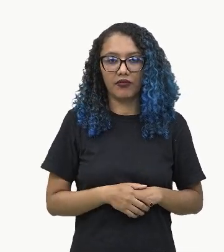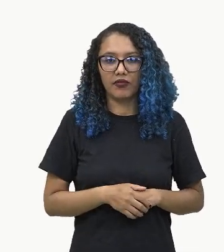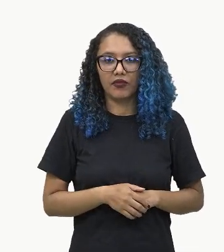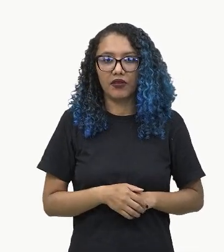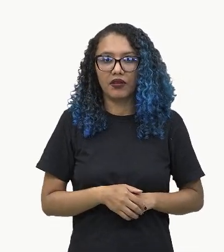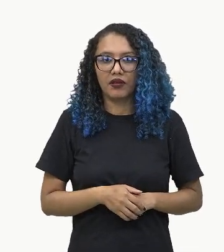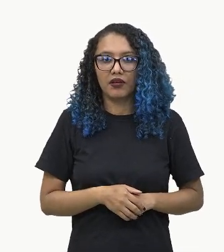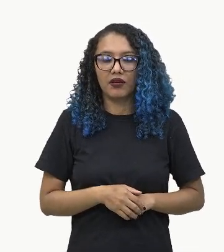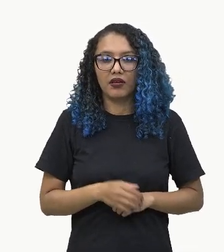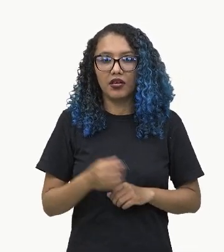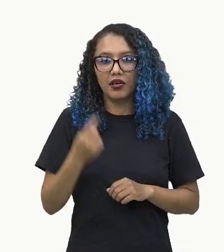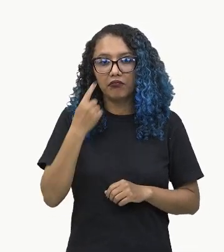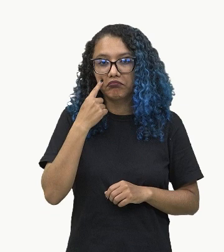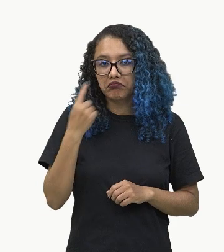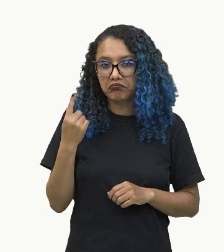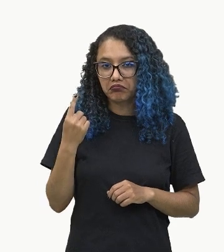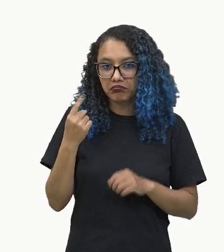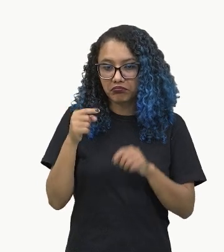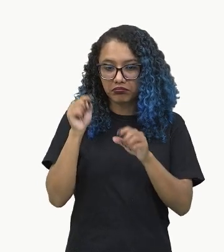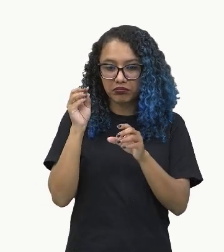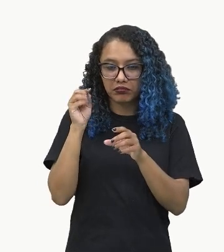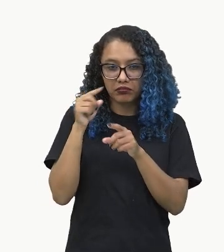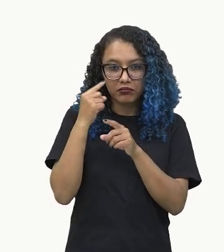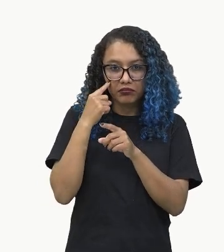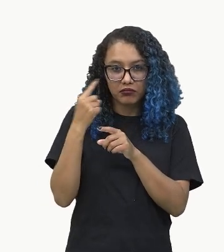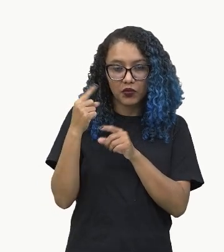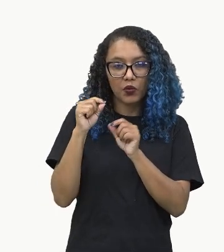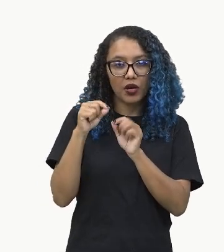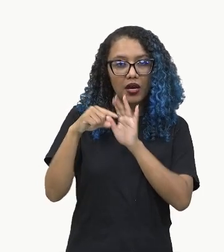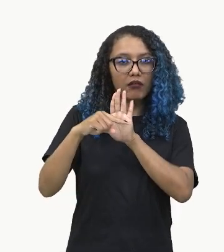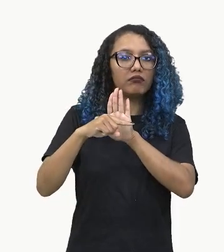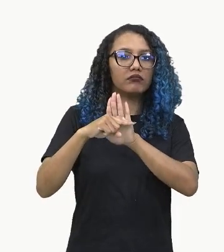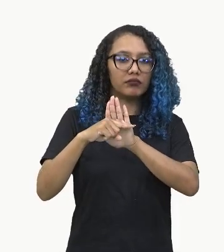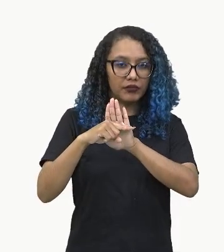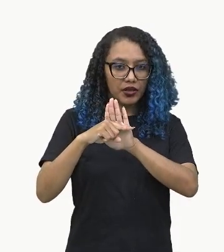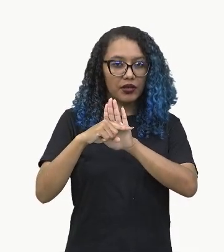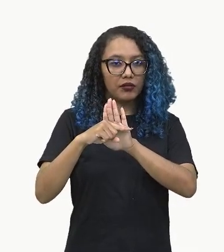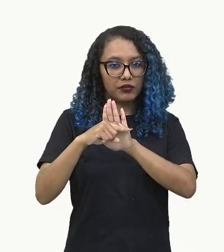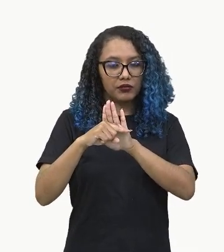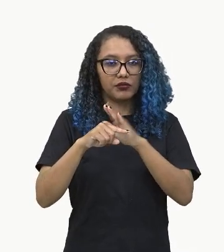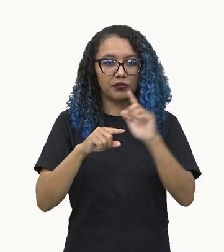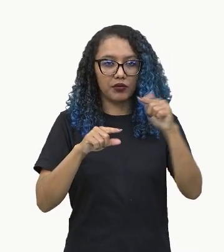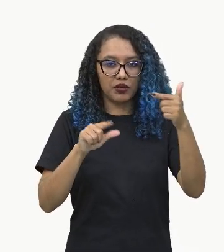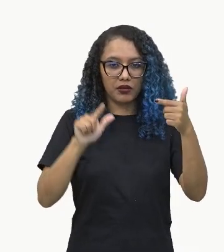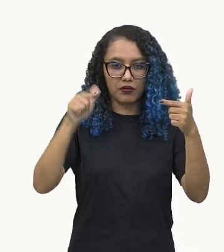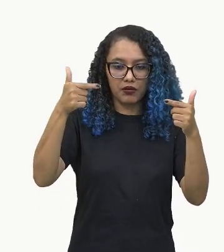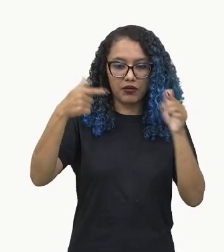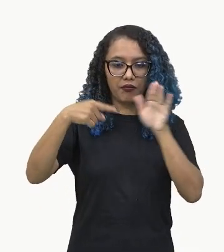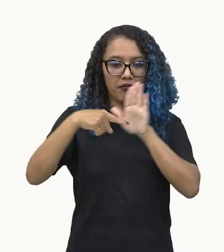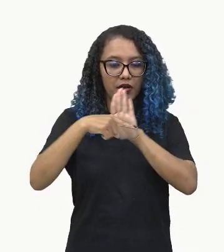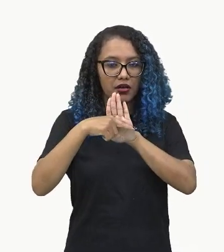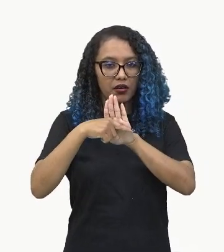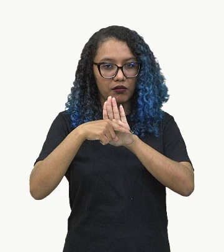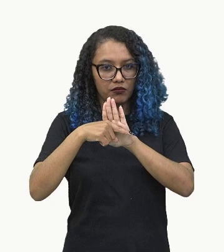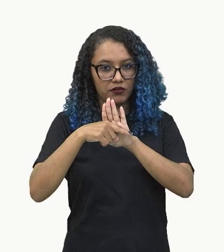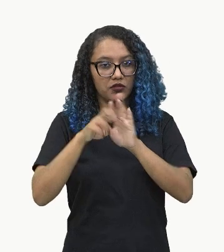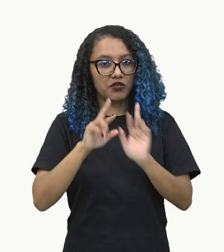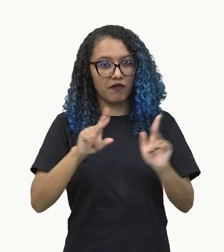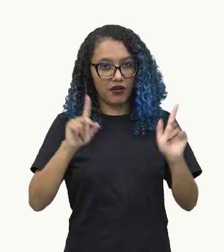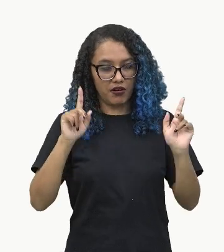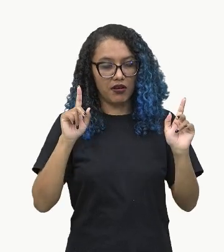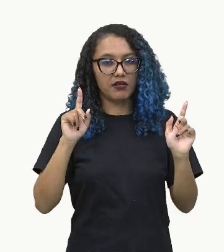uma diferença, uma subtração. Então, já vi como é que se resolve isso,